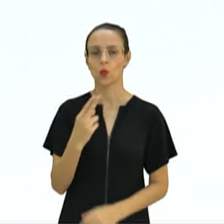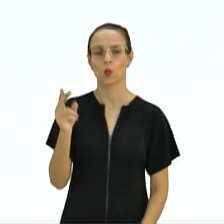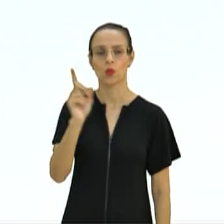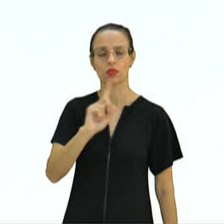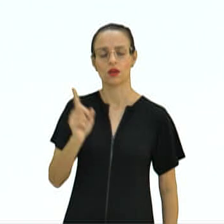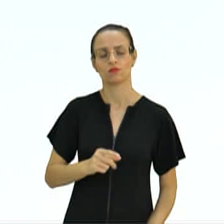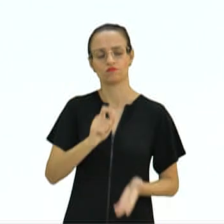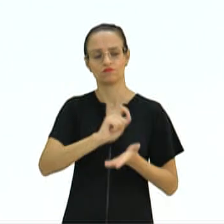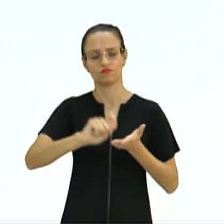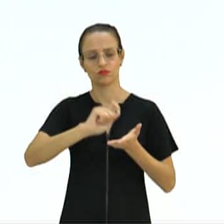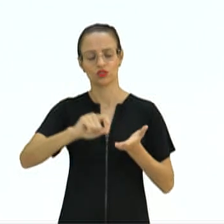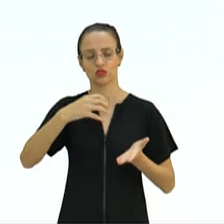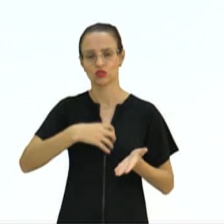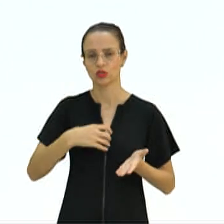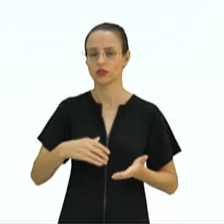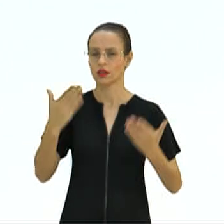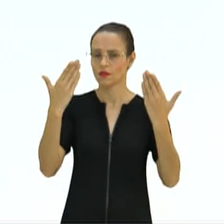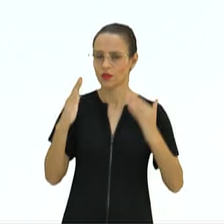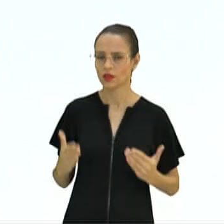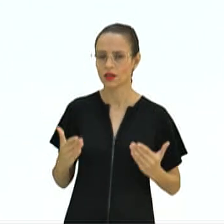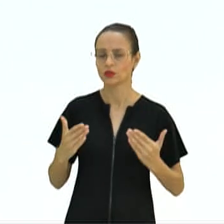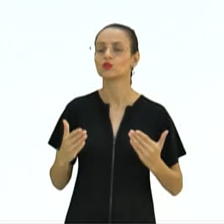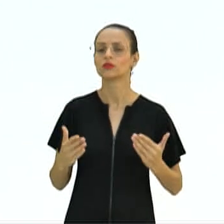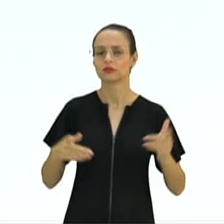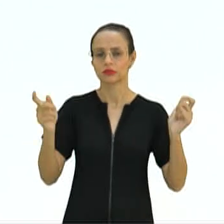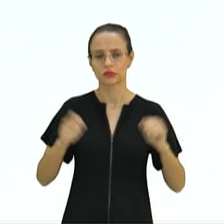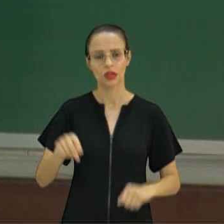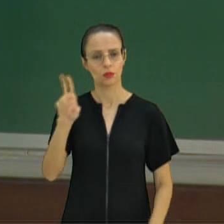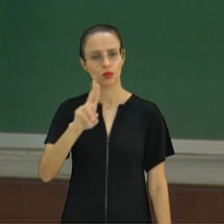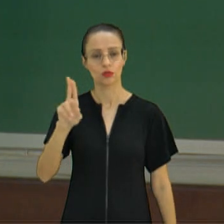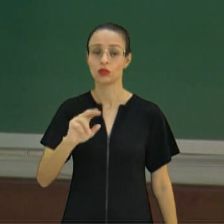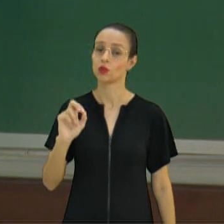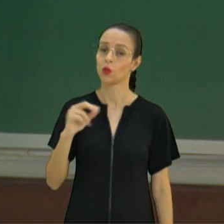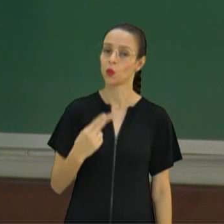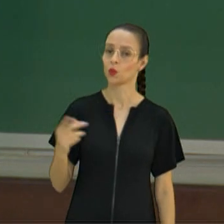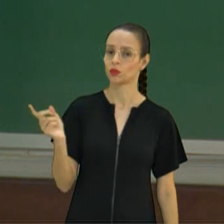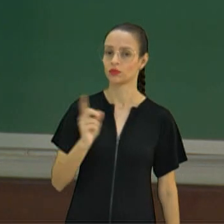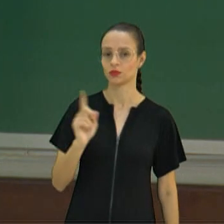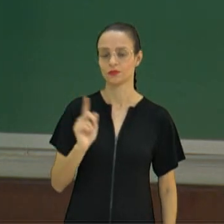origem, avaliando a pertinência ou não de seu uso.